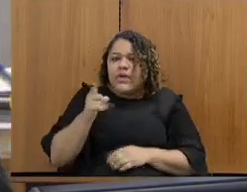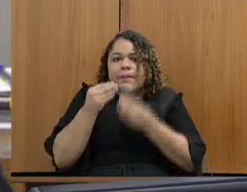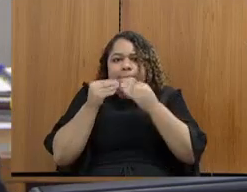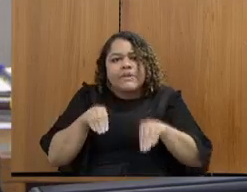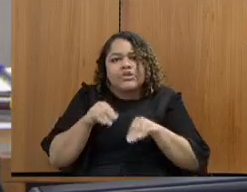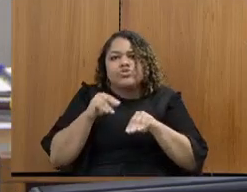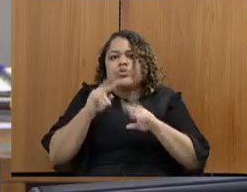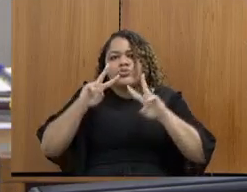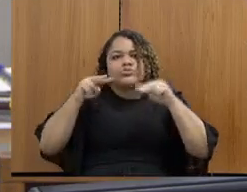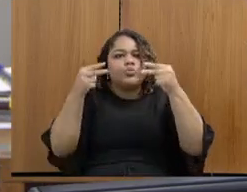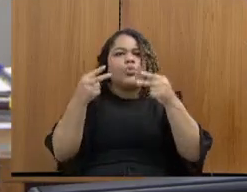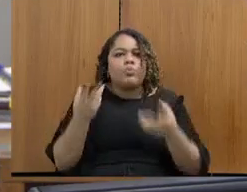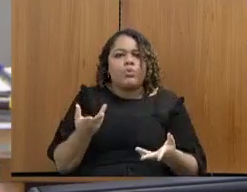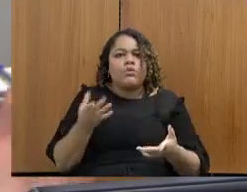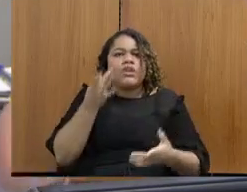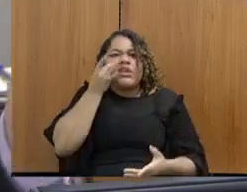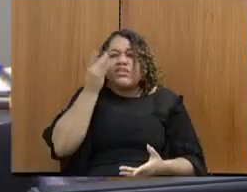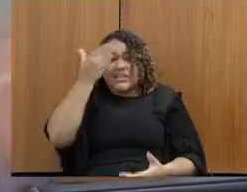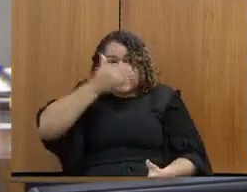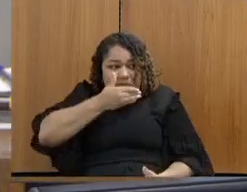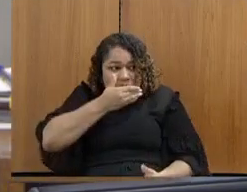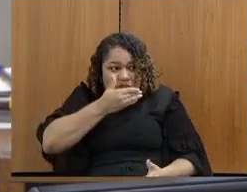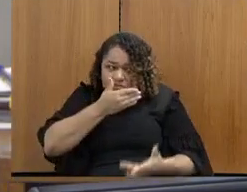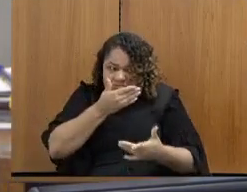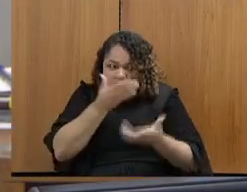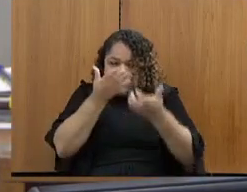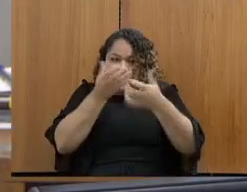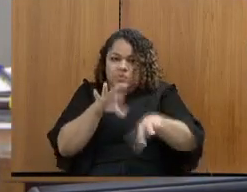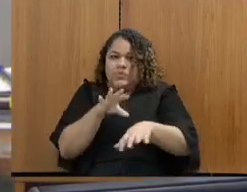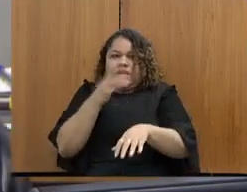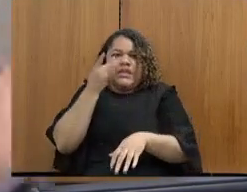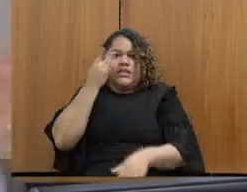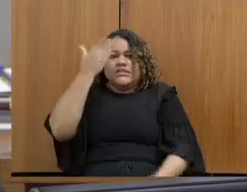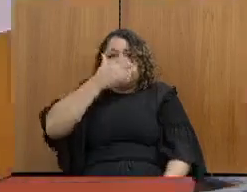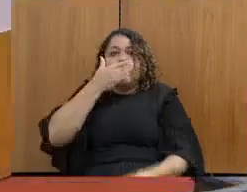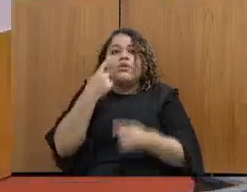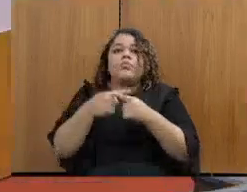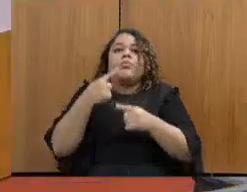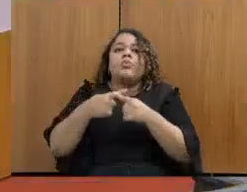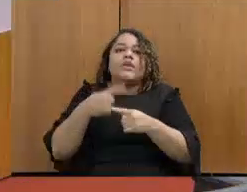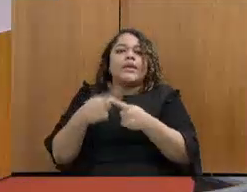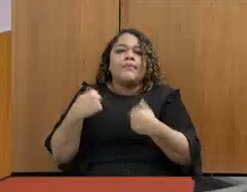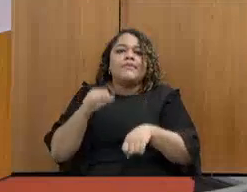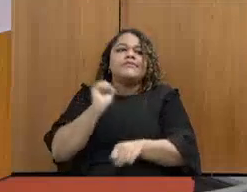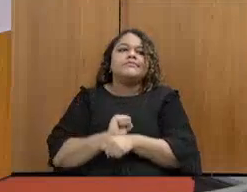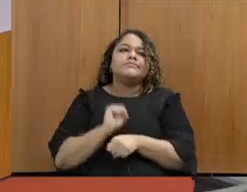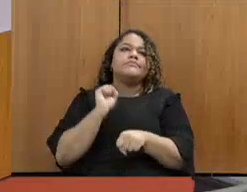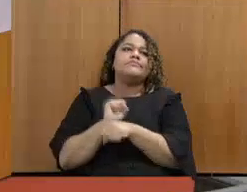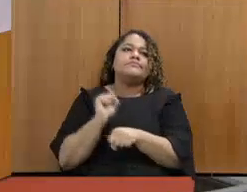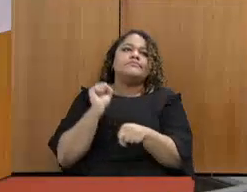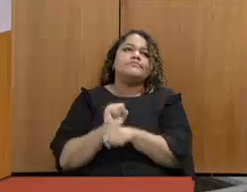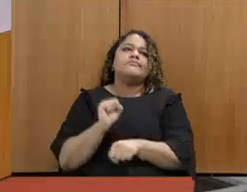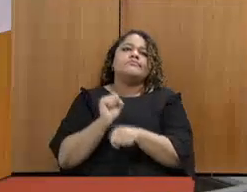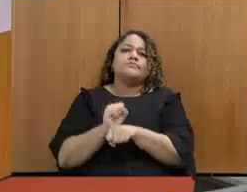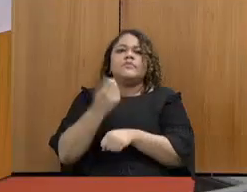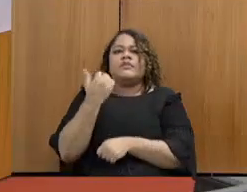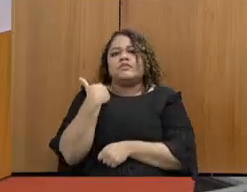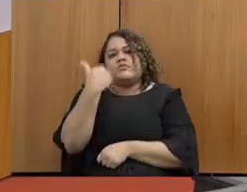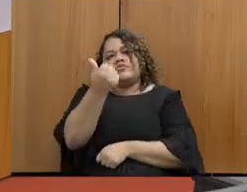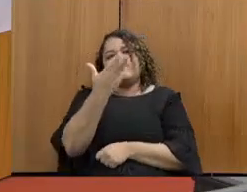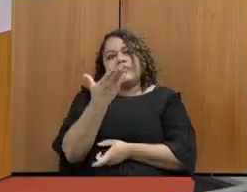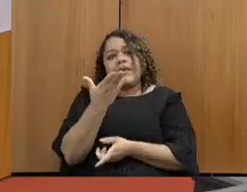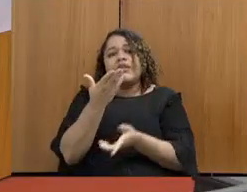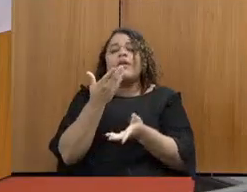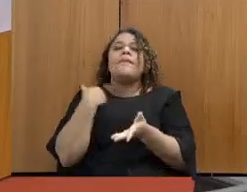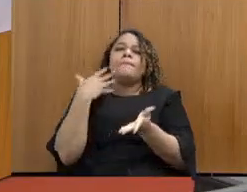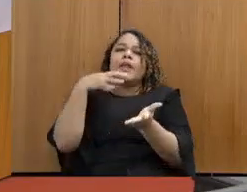correndo de ser testemunha porque ela vai ficar lá Dr Jean parada aguardando ser chamada para lavadora do flagrante